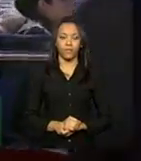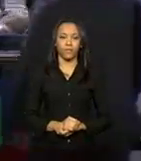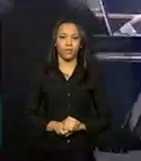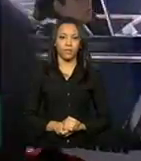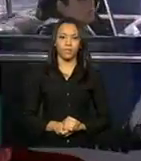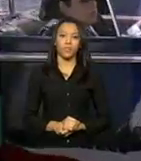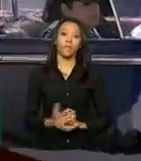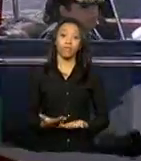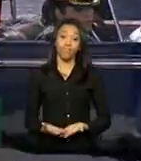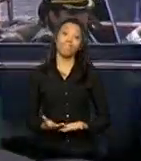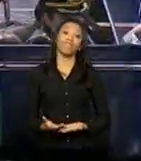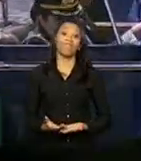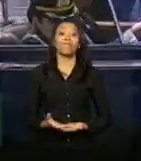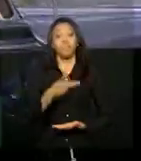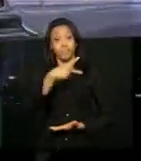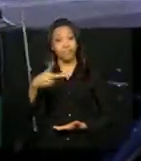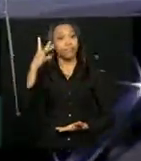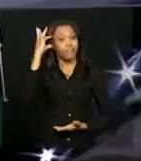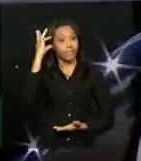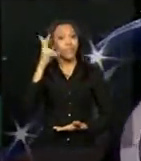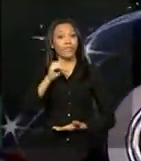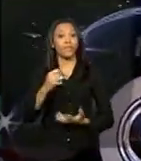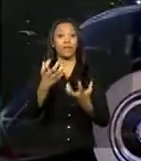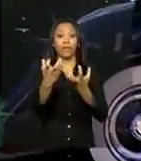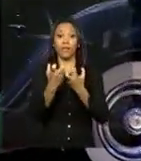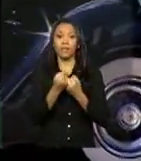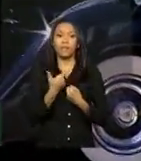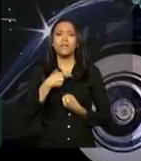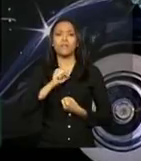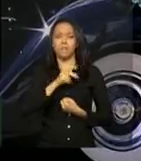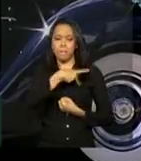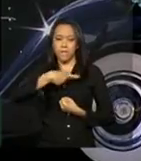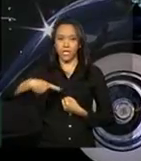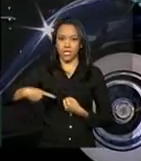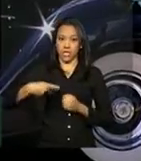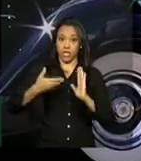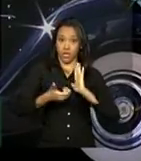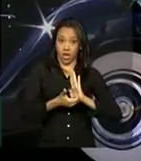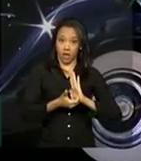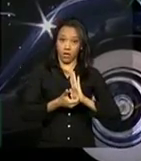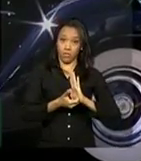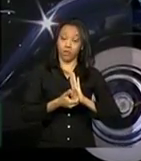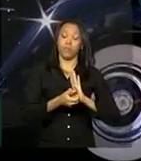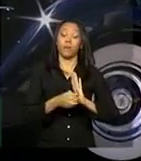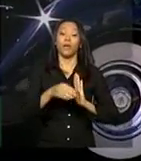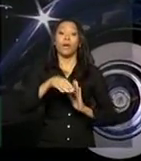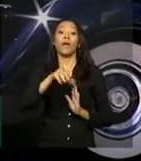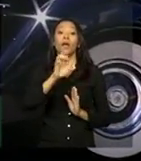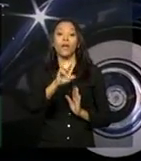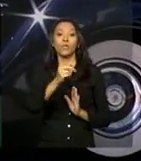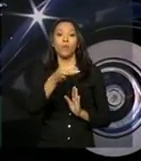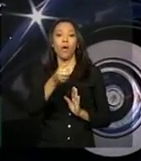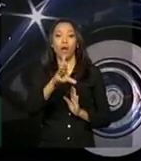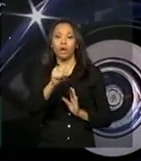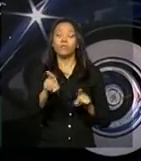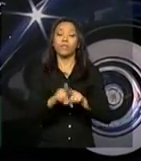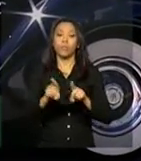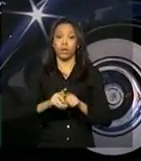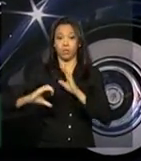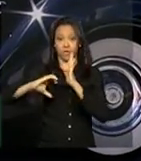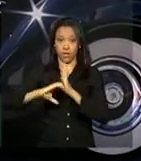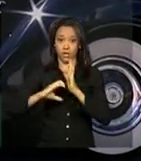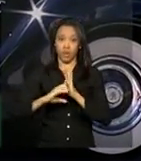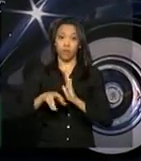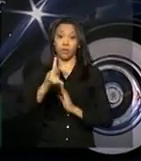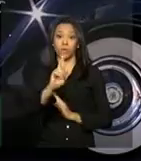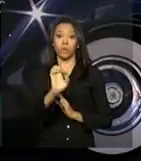E a presidenta que vai ser recebida pelos presidentes da Câmara, Henrique Eduardo Alves, e do Senado e do Congresso, o